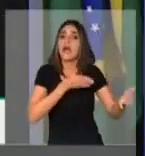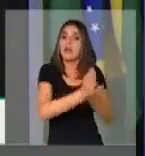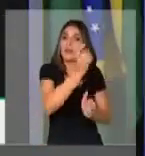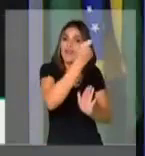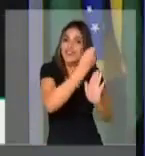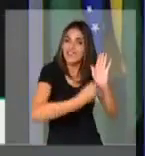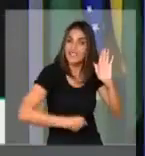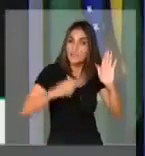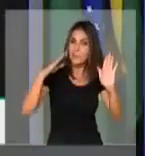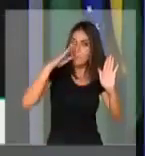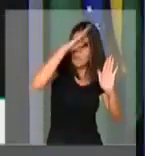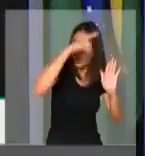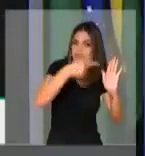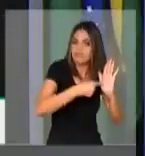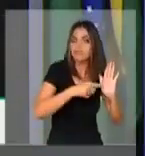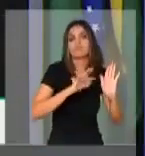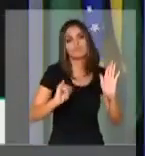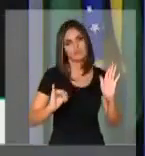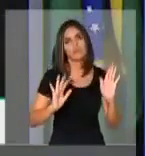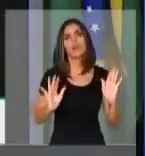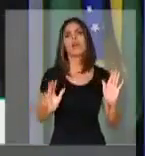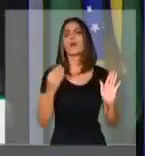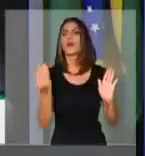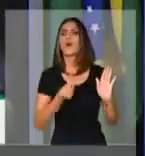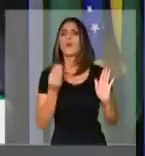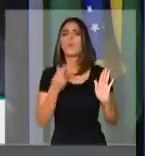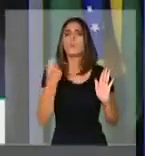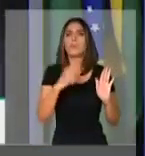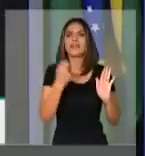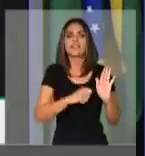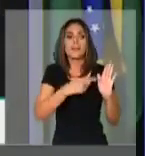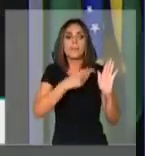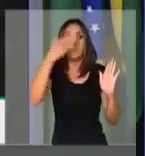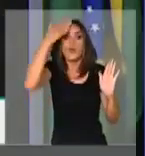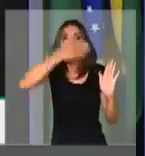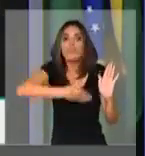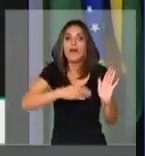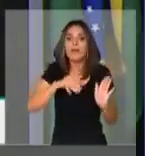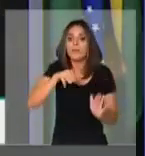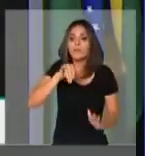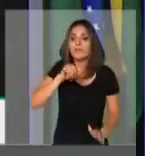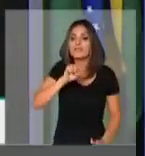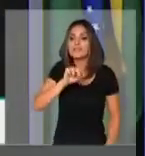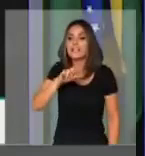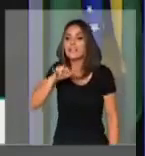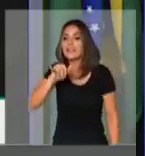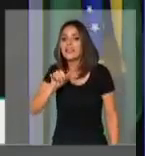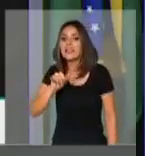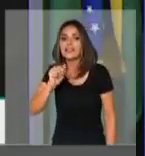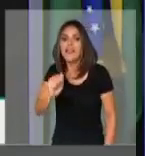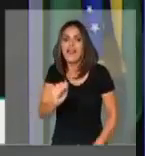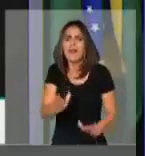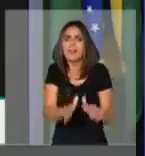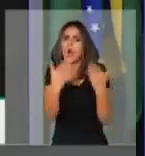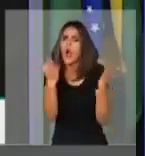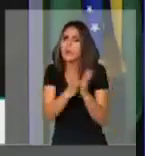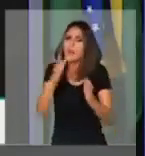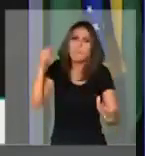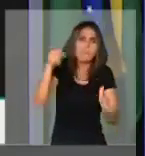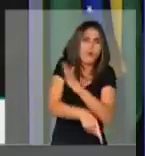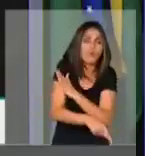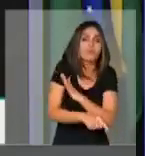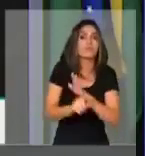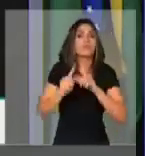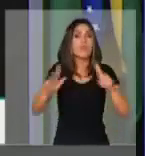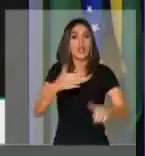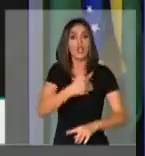esse texto, que dependerá da comprovação do estado de miserabilidade, o governo pretende endurecer as regras. Daqui